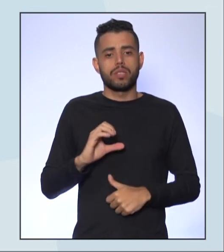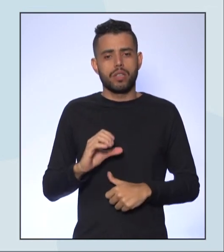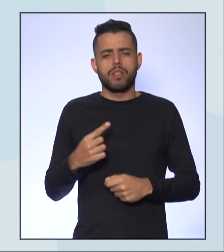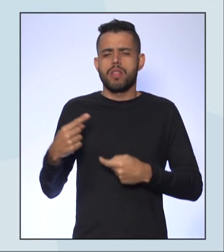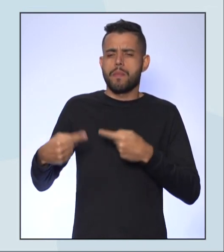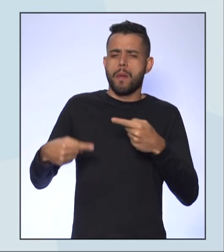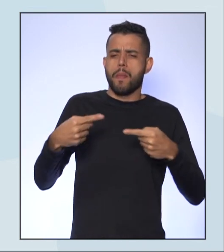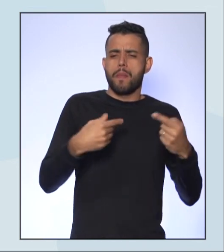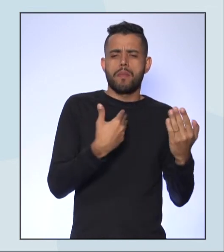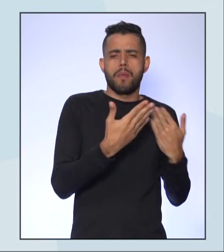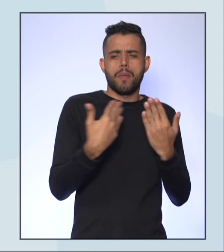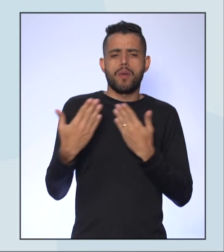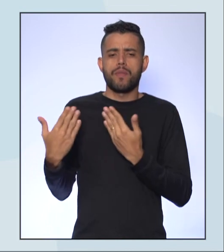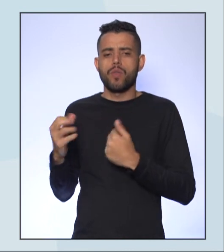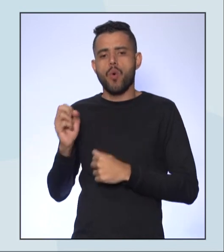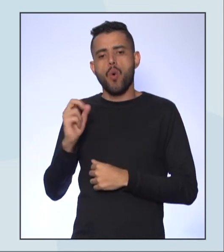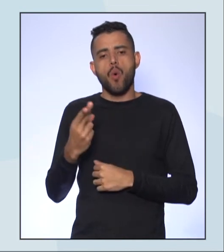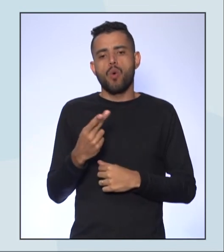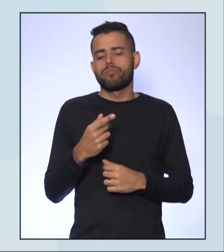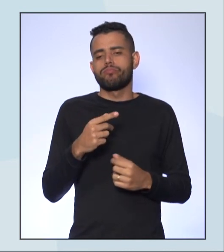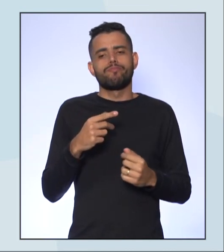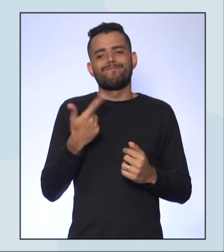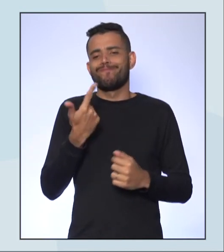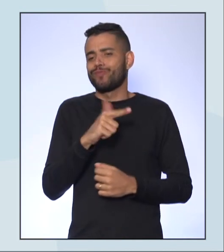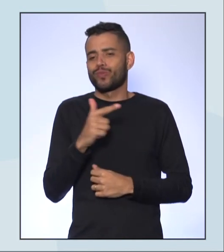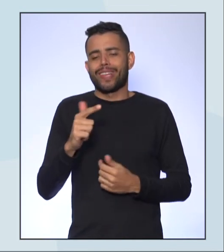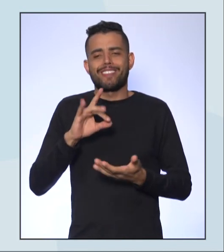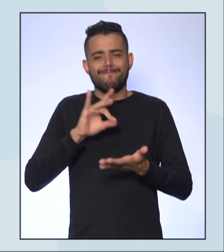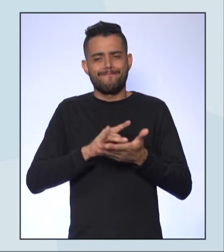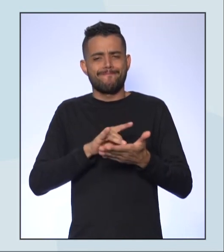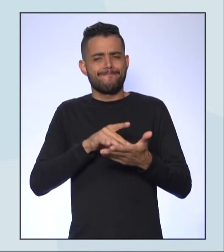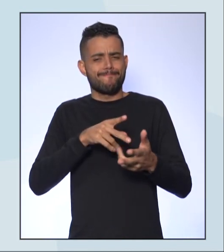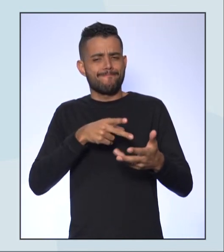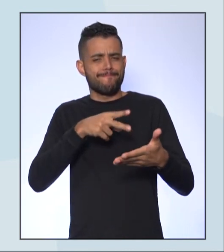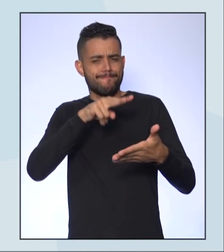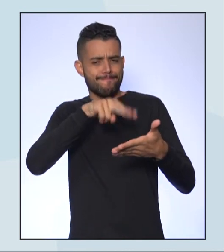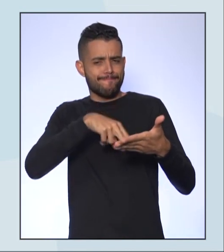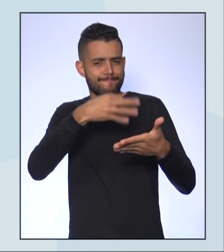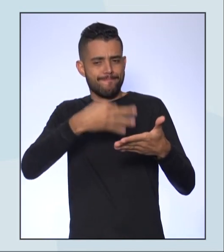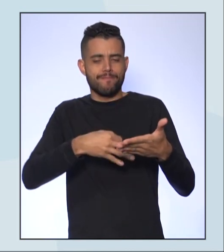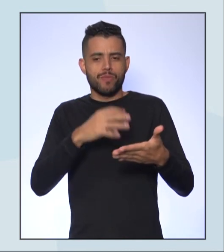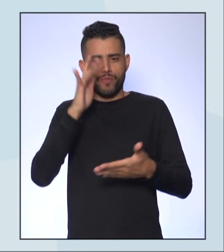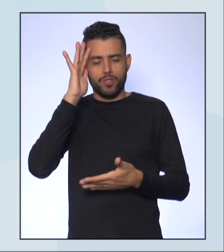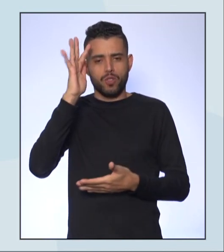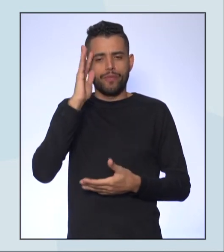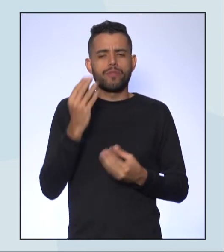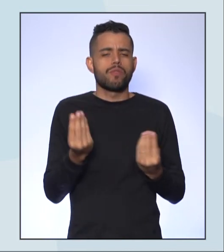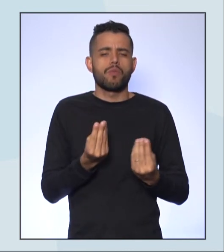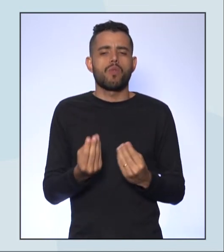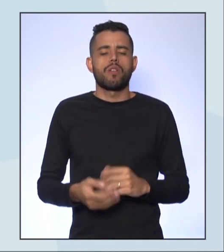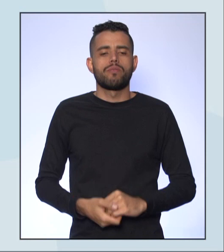de conversa, ou não há verificação no contexto filosófico?